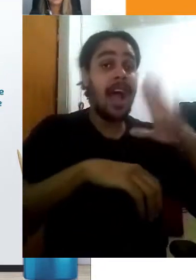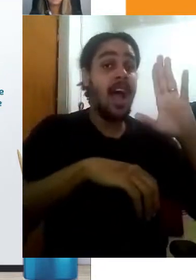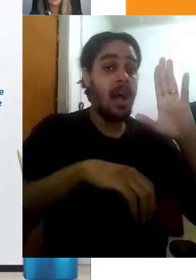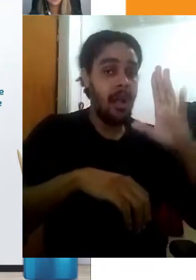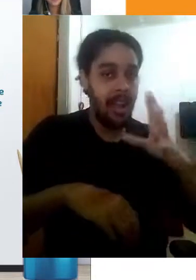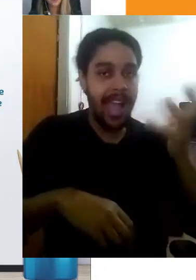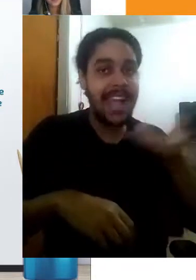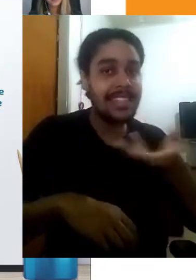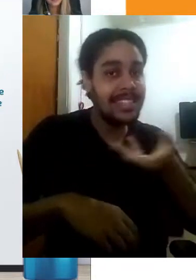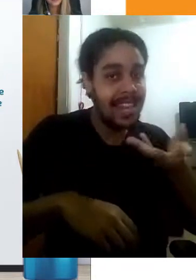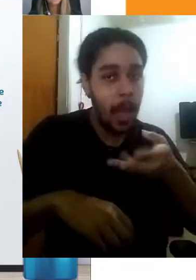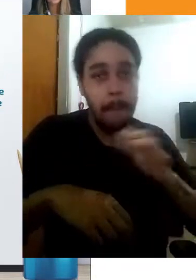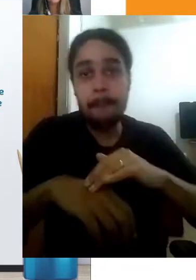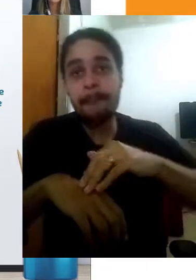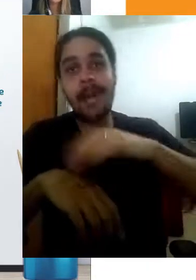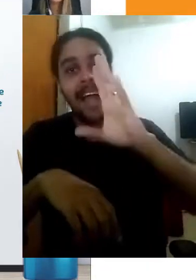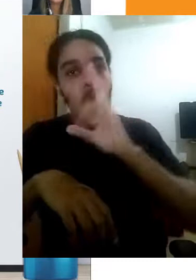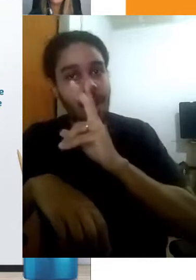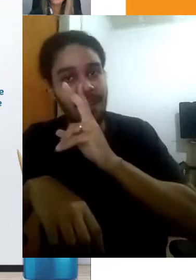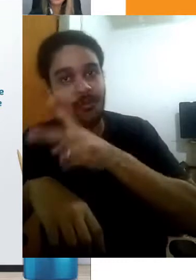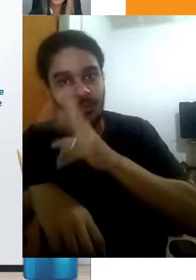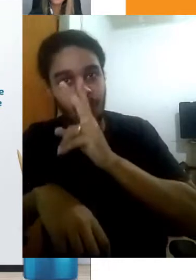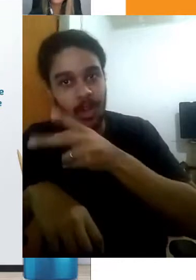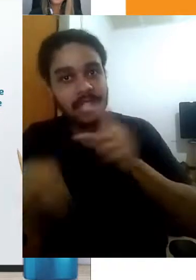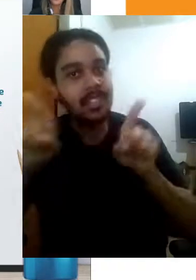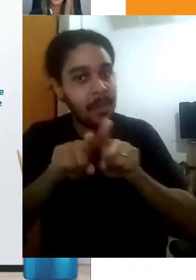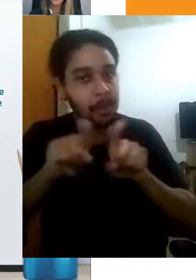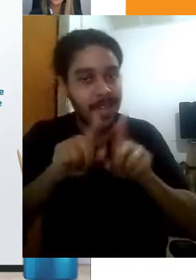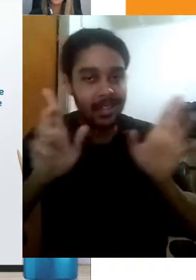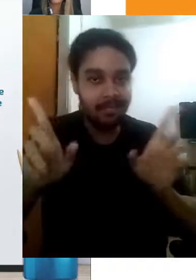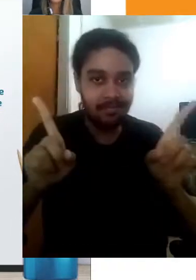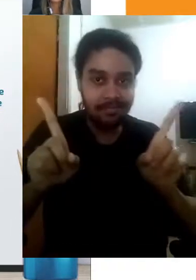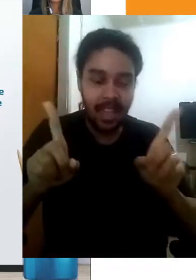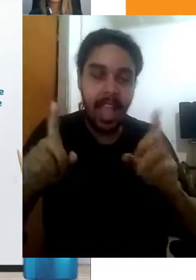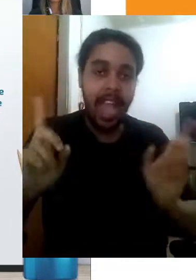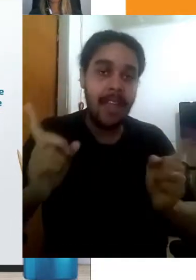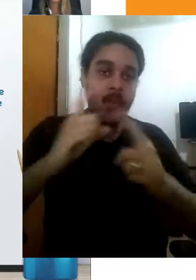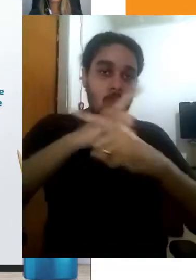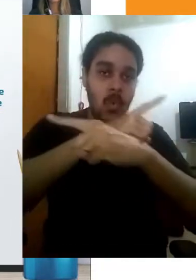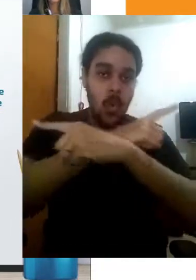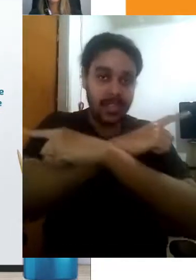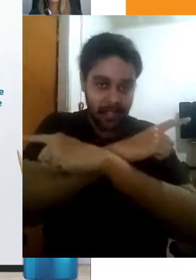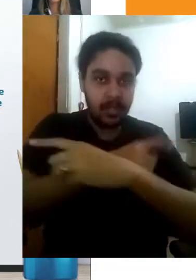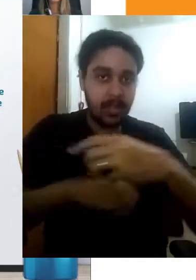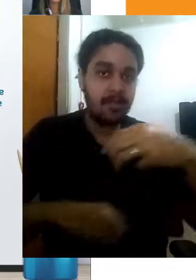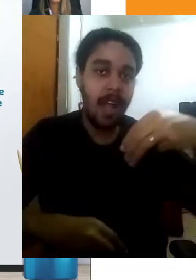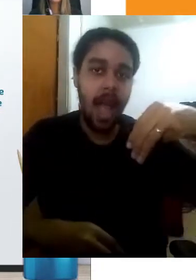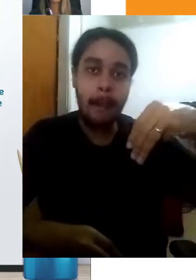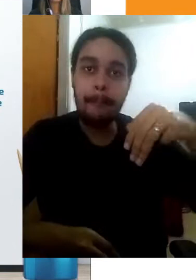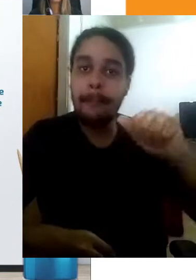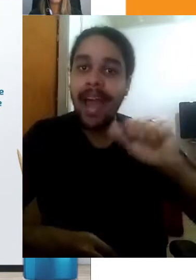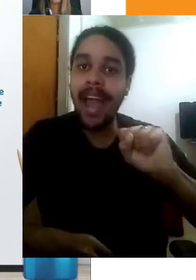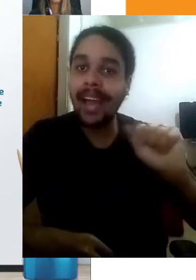for a aceleração que esse corpo receber, maior será a força produzida por ele. E inversamente proporcional